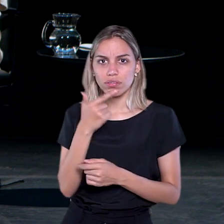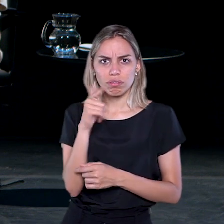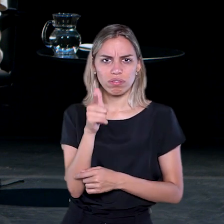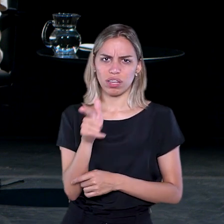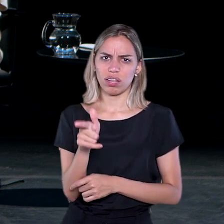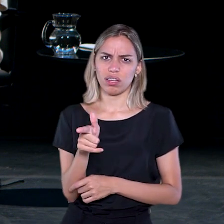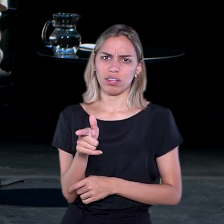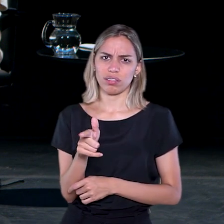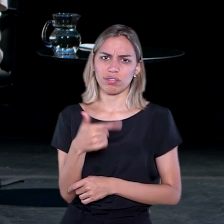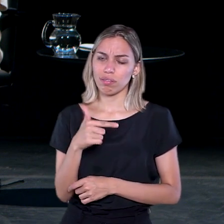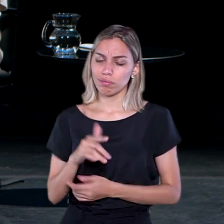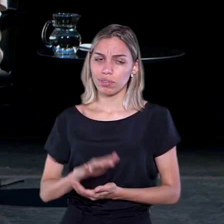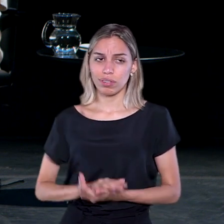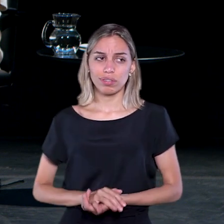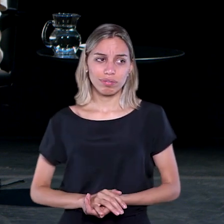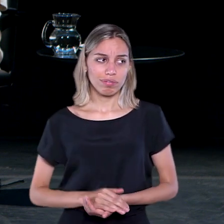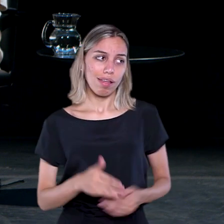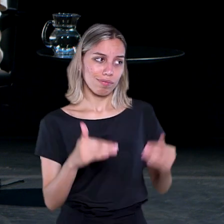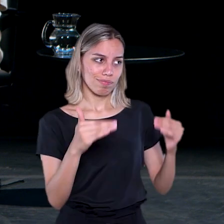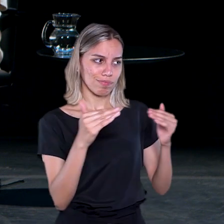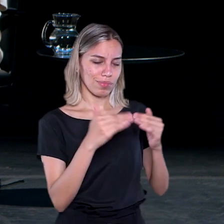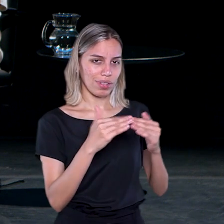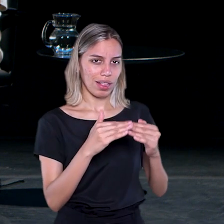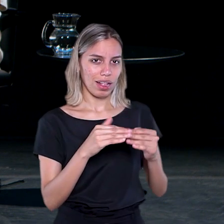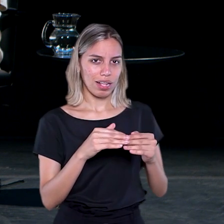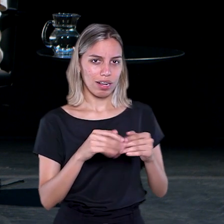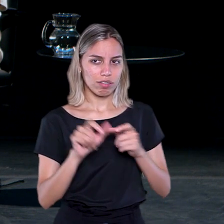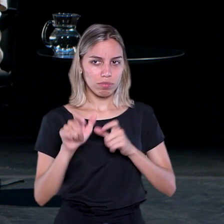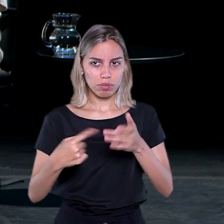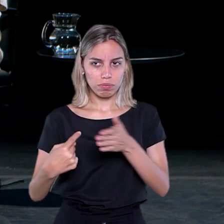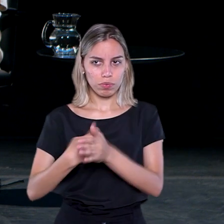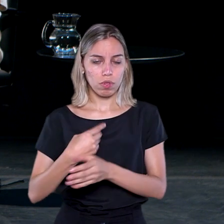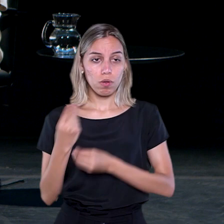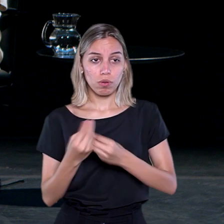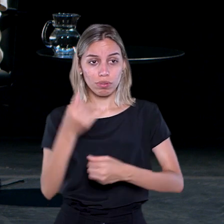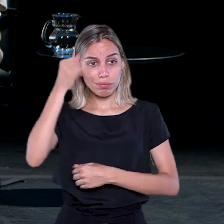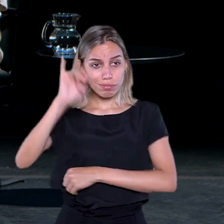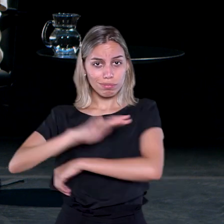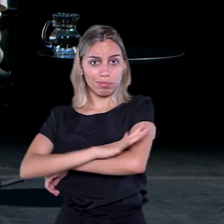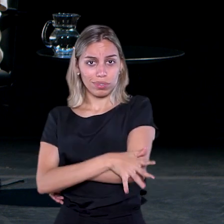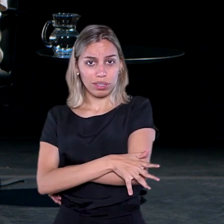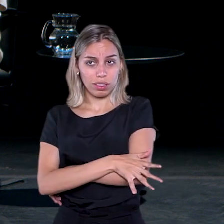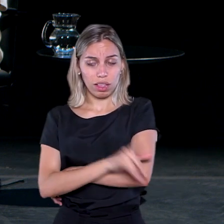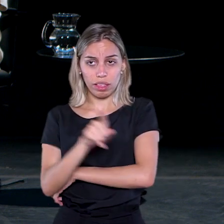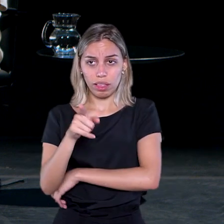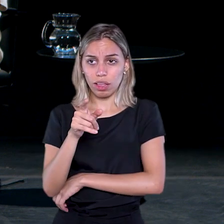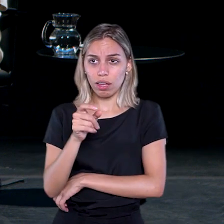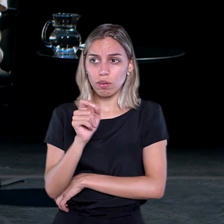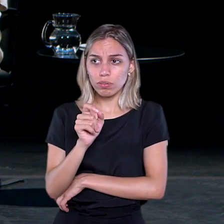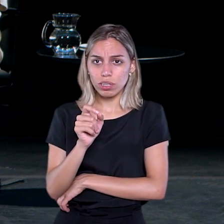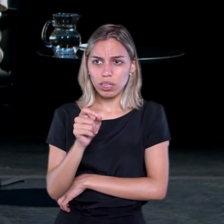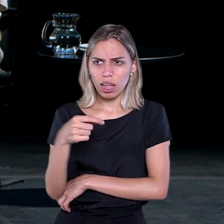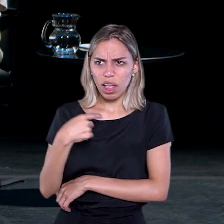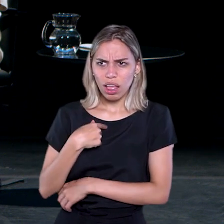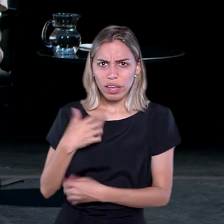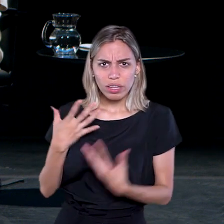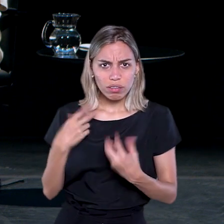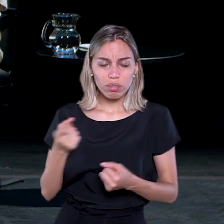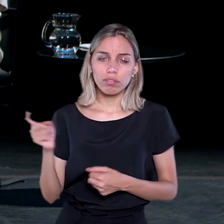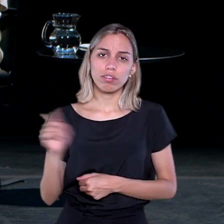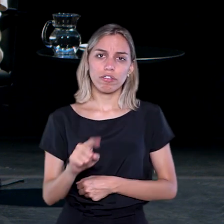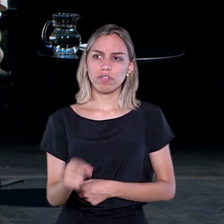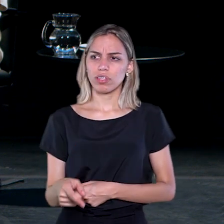privadas que estão nesse sentido. Não sei se estão cumprindo, mas estão nesse sentido. E a gente tem esse papel a partir de dentro das